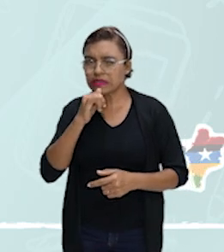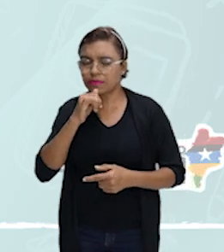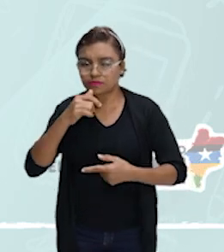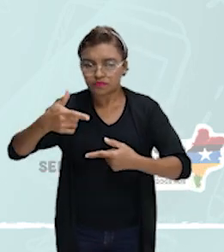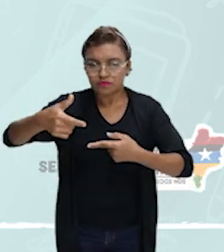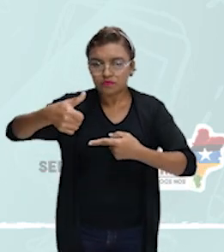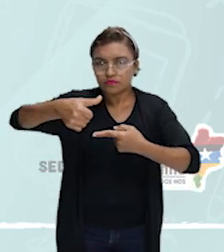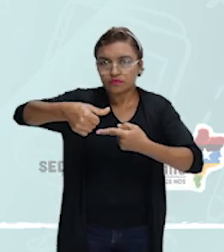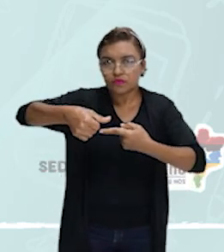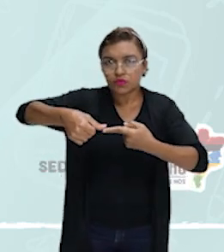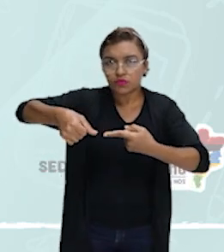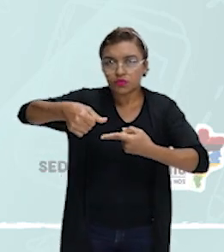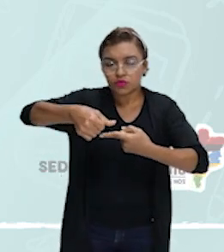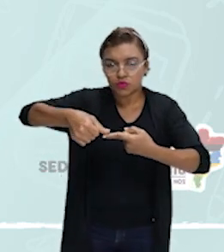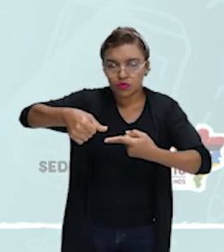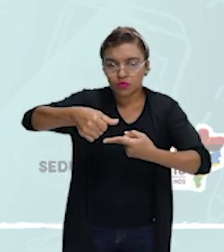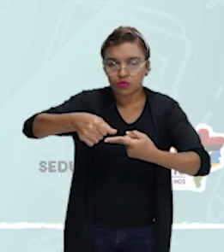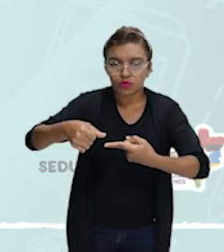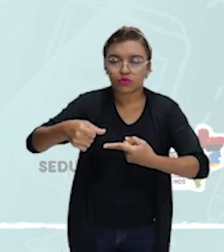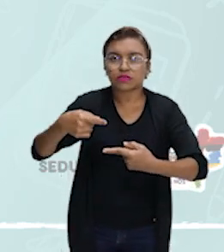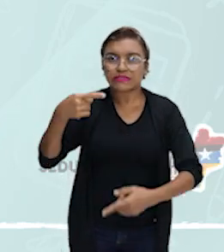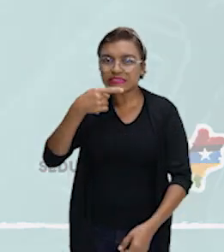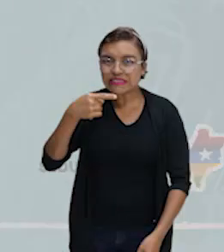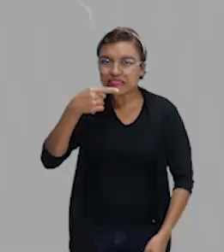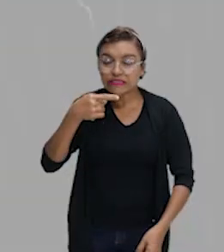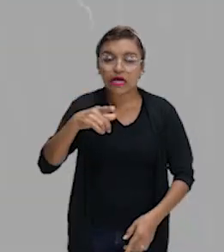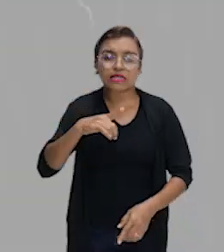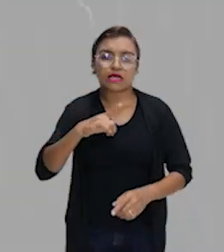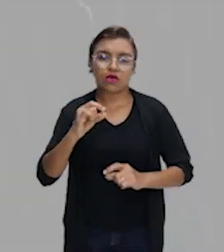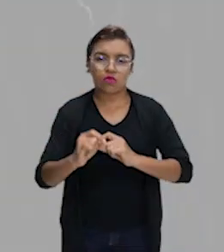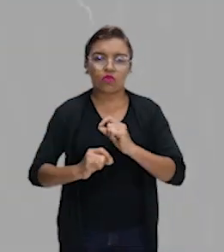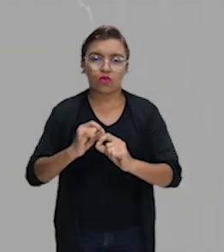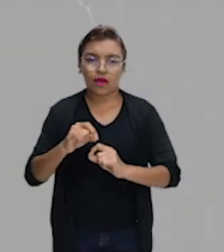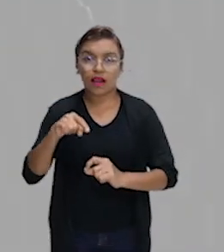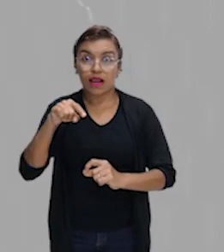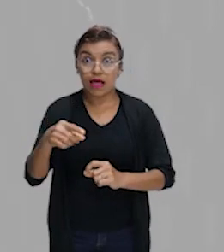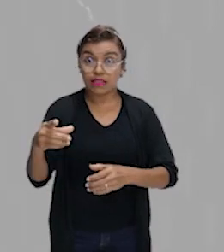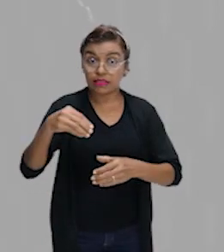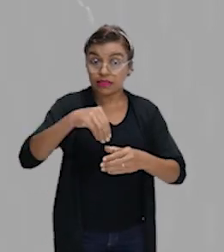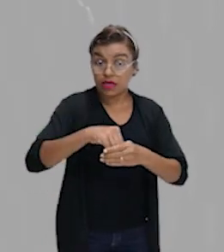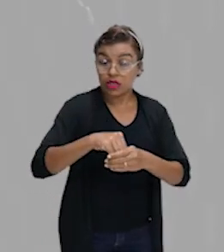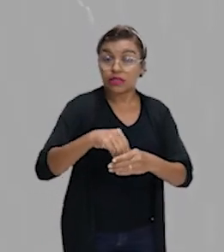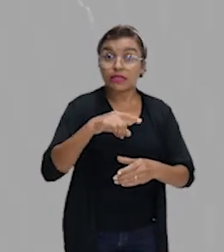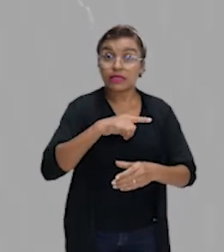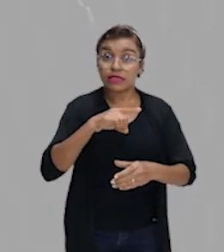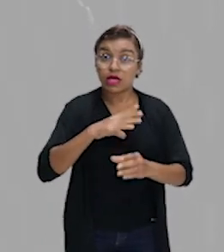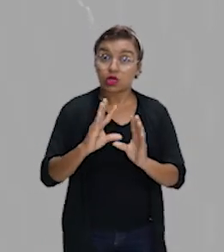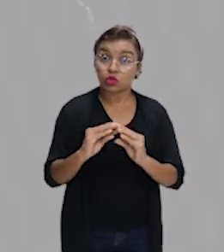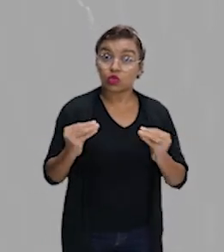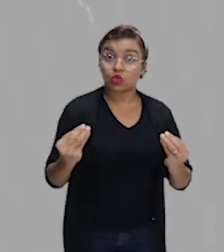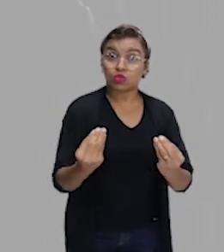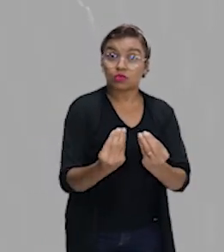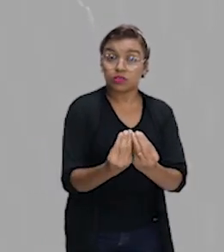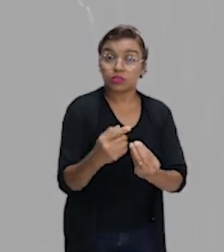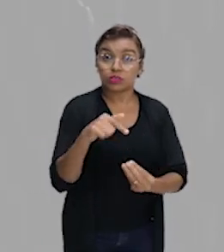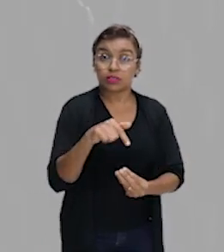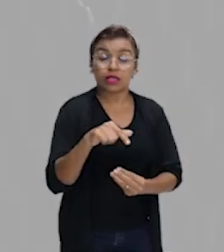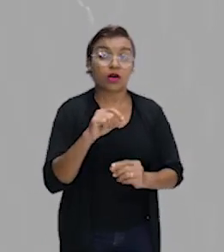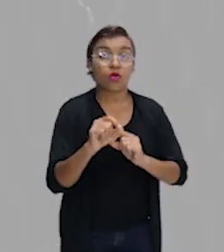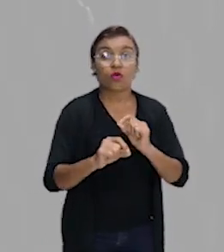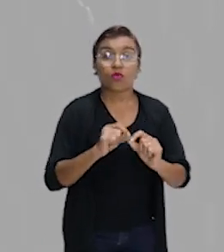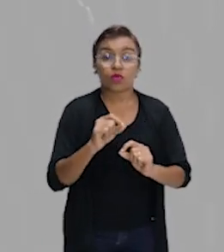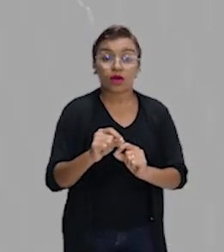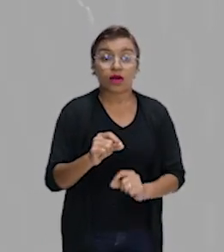dental, né, nós vamos ter, dentre as diversas substâncias que vão compor o creme dental, nós vamos ter